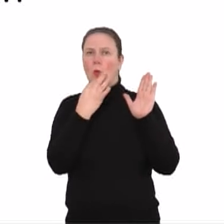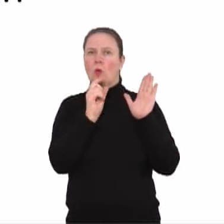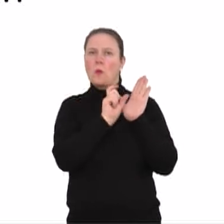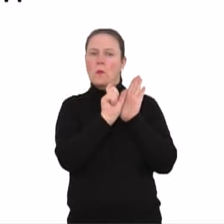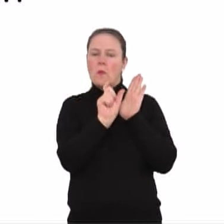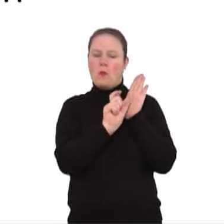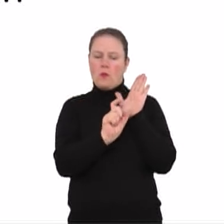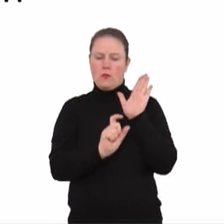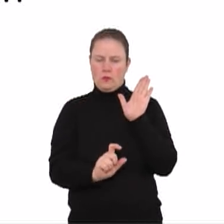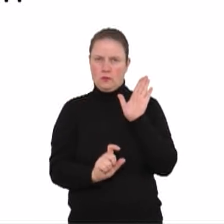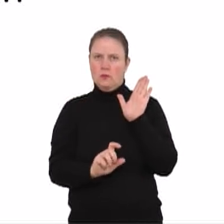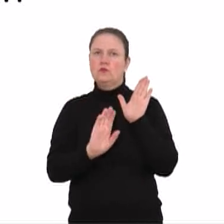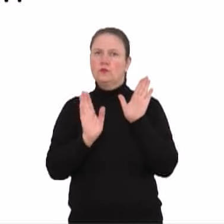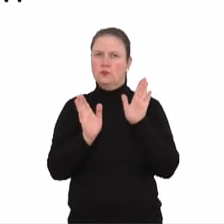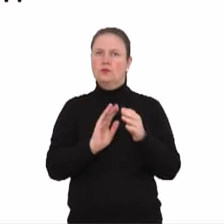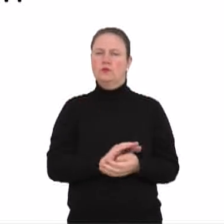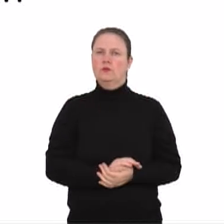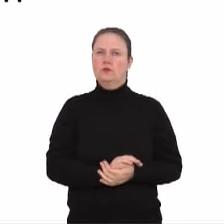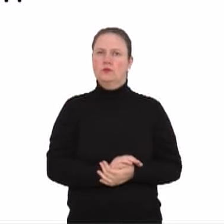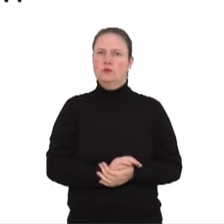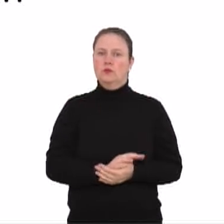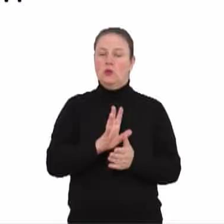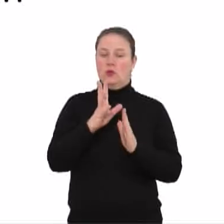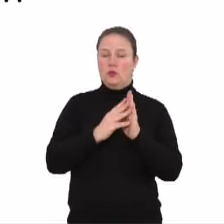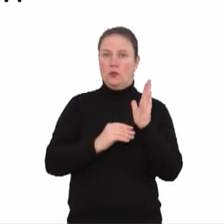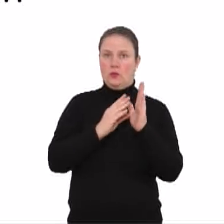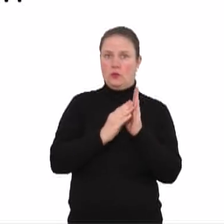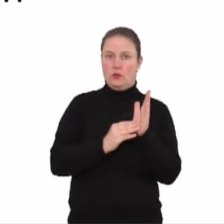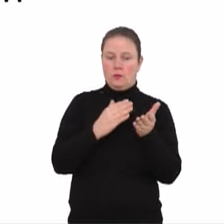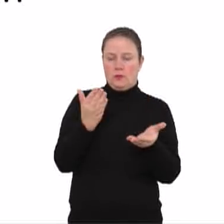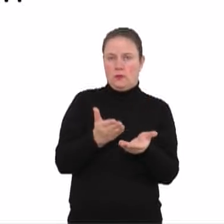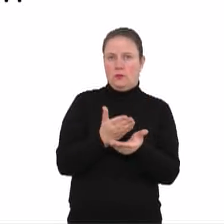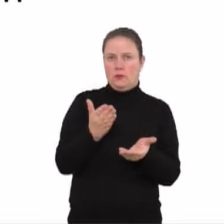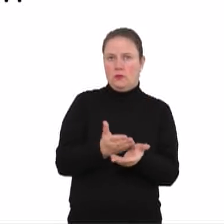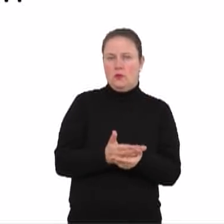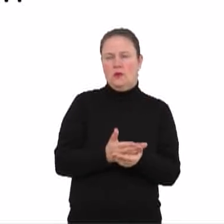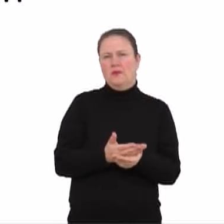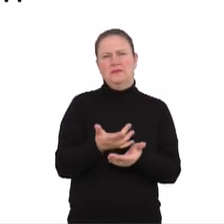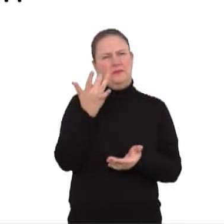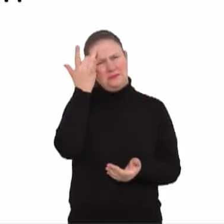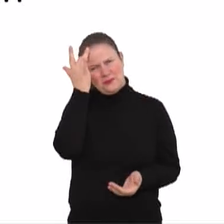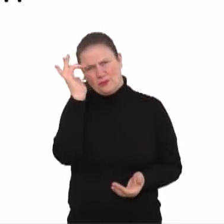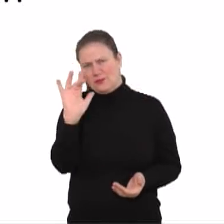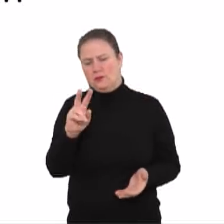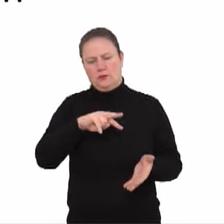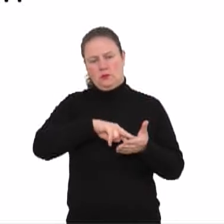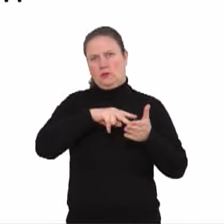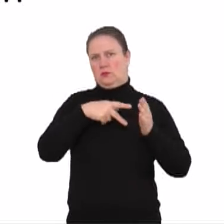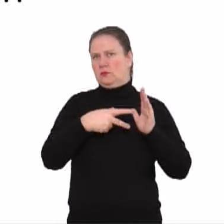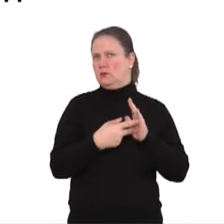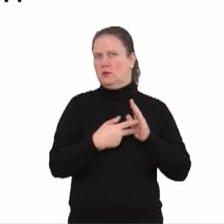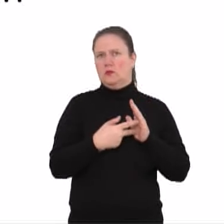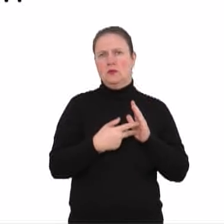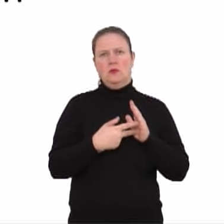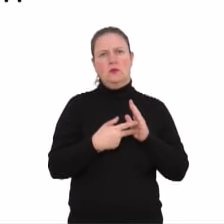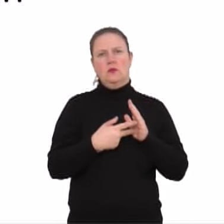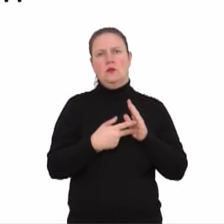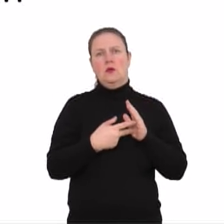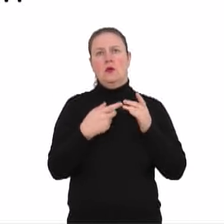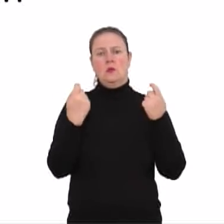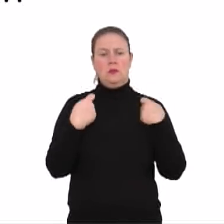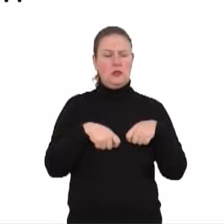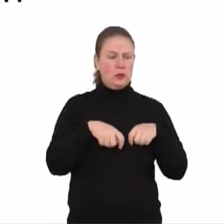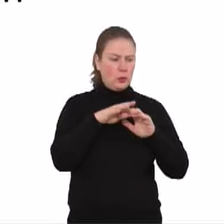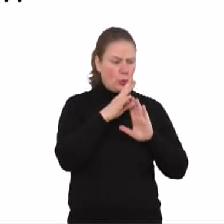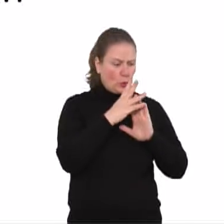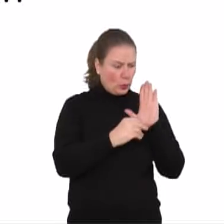conhece. Anota no teu caderno aquela palavra que você não tem a menor ideia do que ela seja. Ai, teacher, então vou ter que copiar o texto